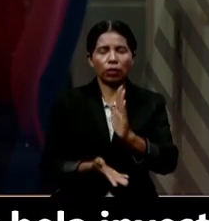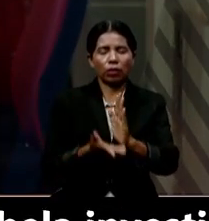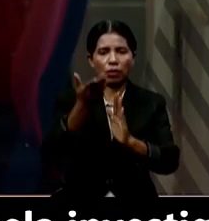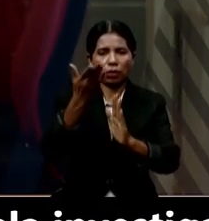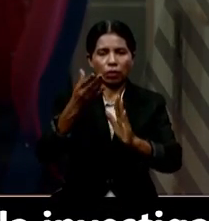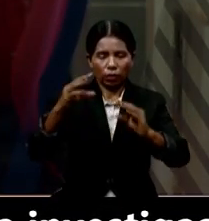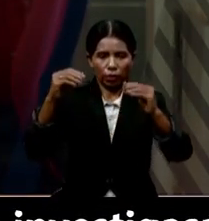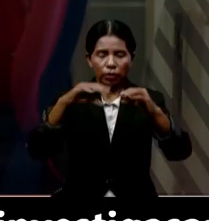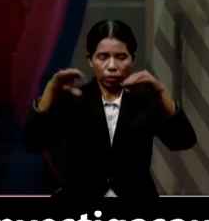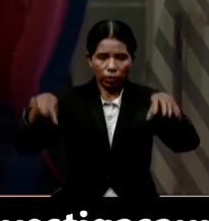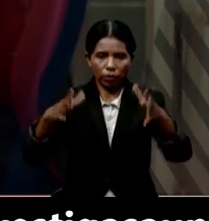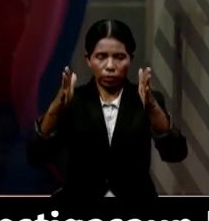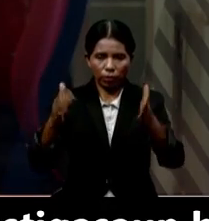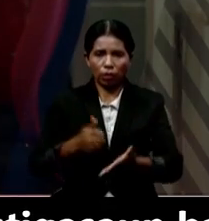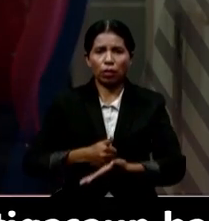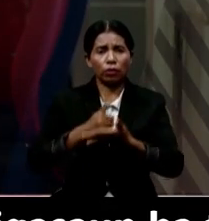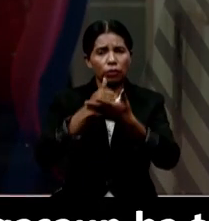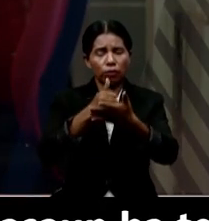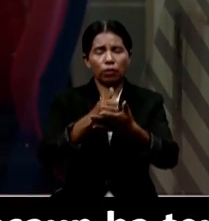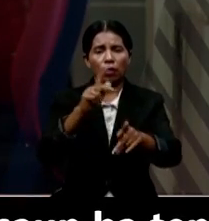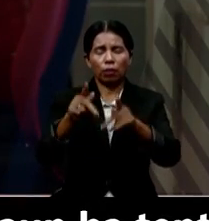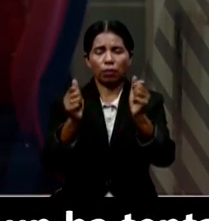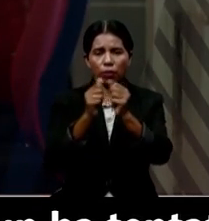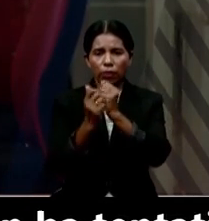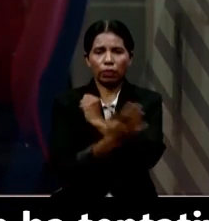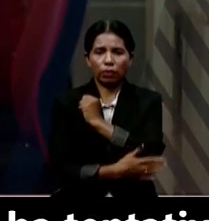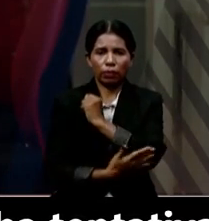ética, profissionalismo ou de servir povo na nação.